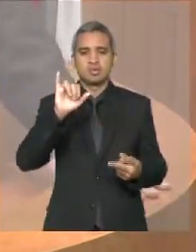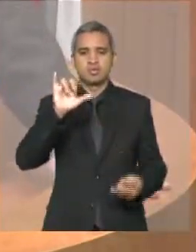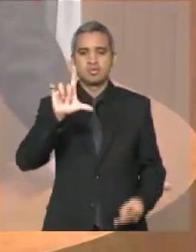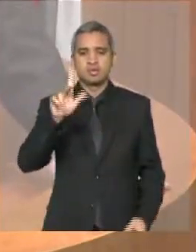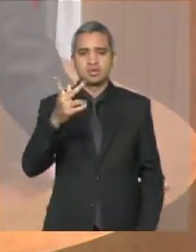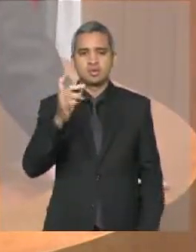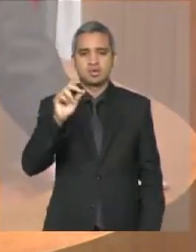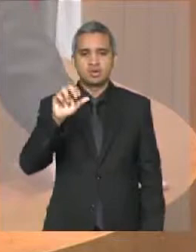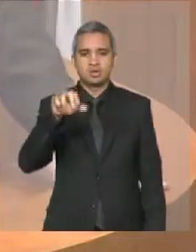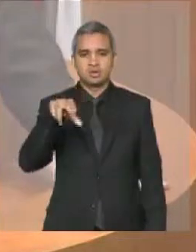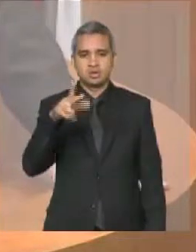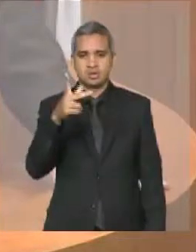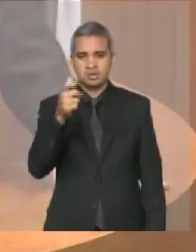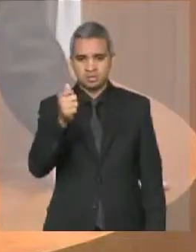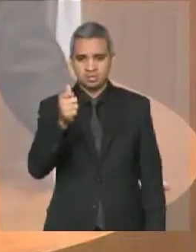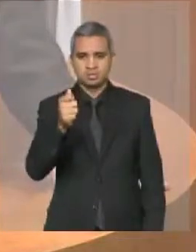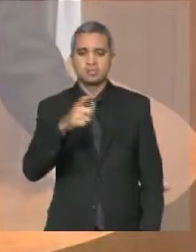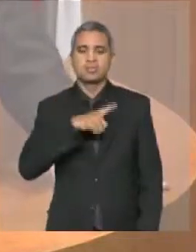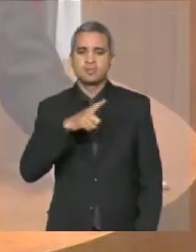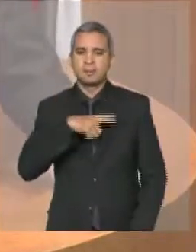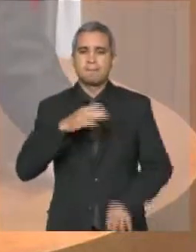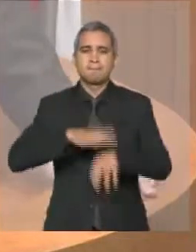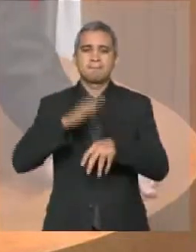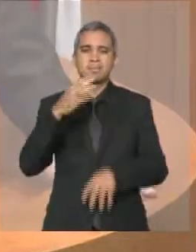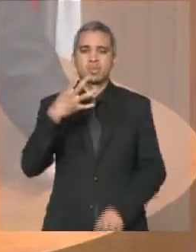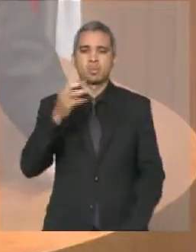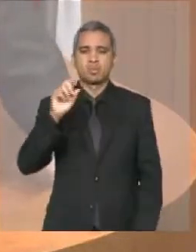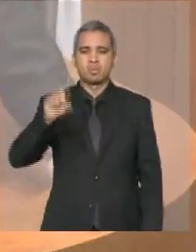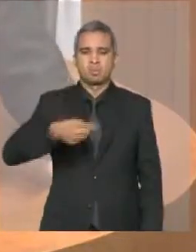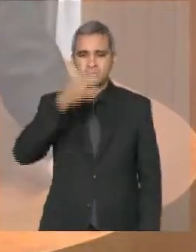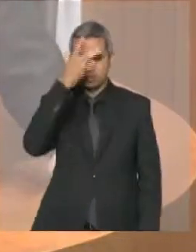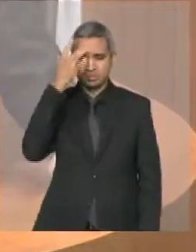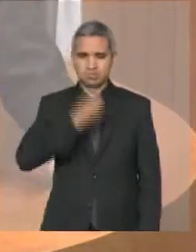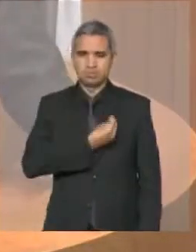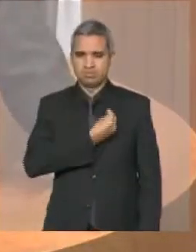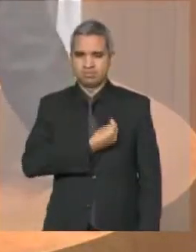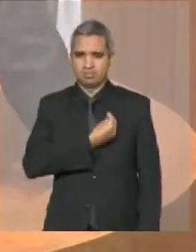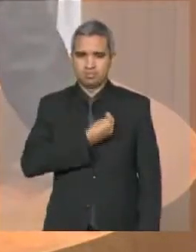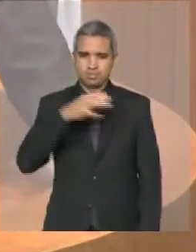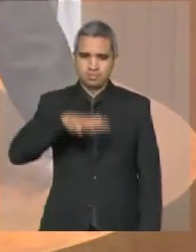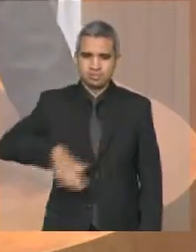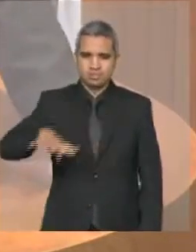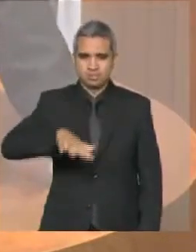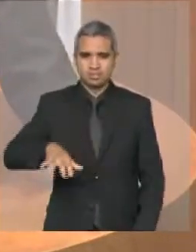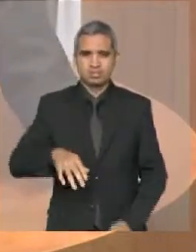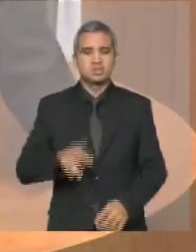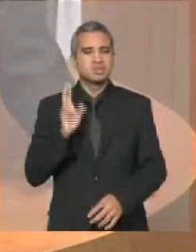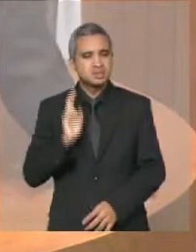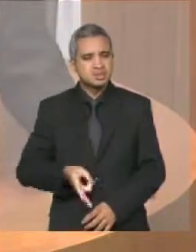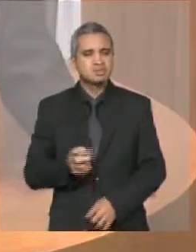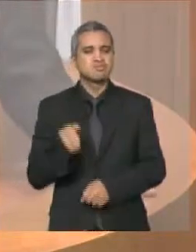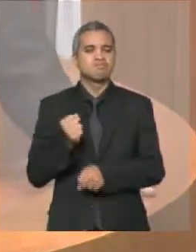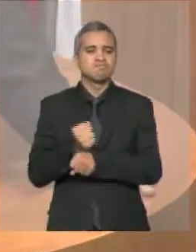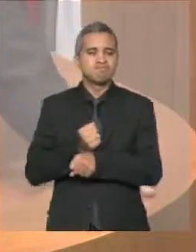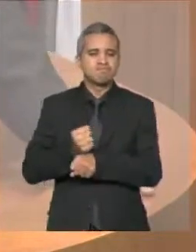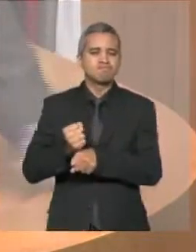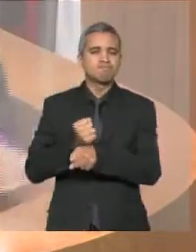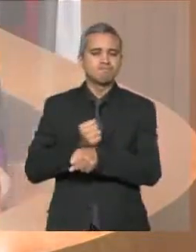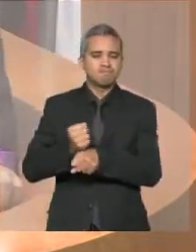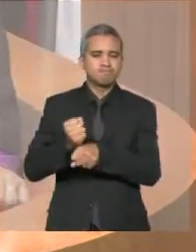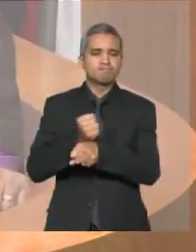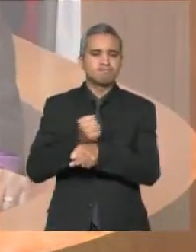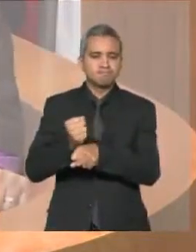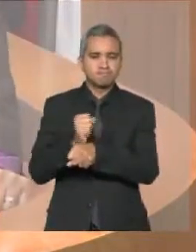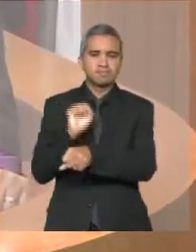têm mais de 40 mil habitantes. E há muitos e muitos anos se esperava essa escola, por os alunos terem que